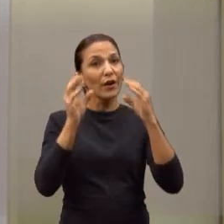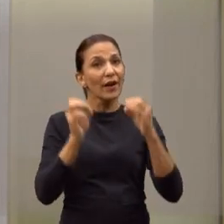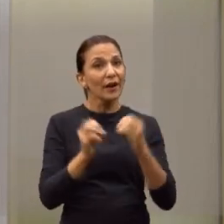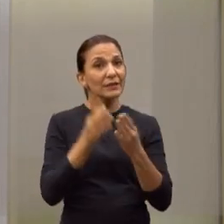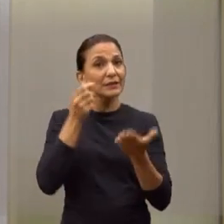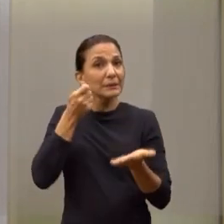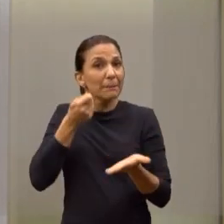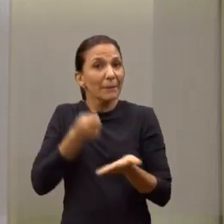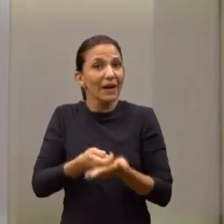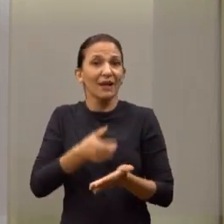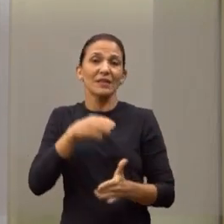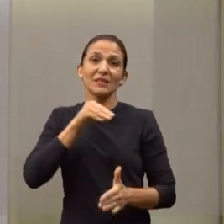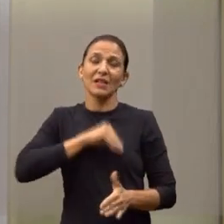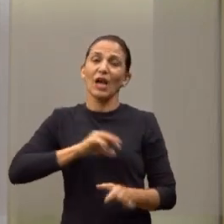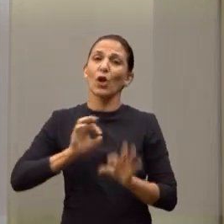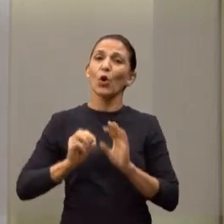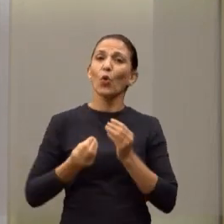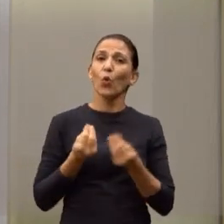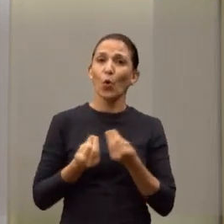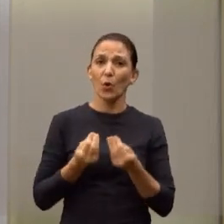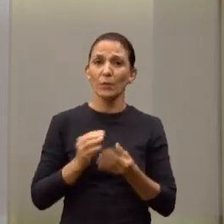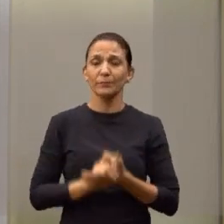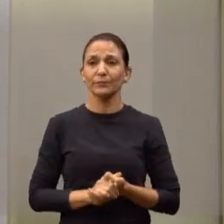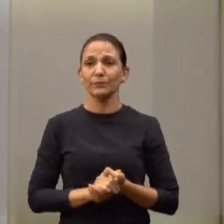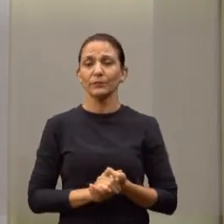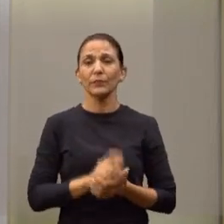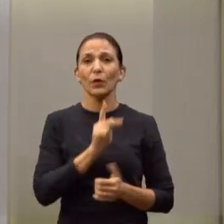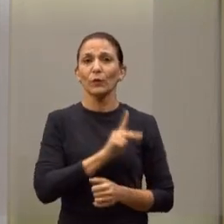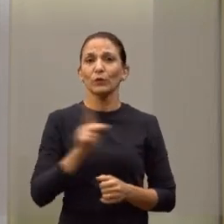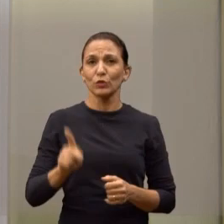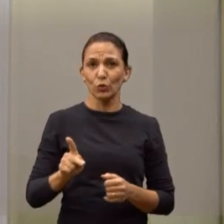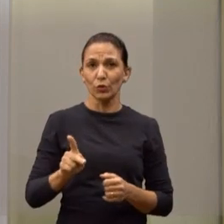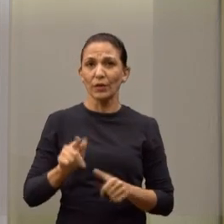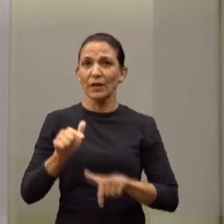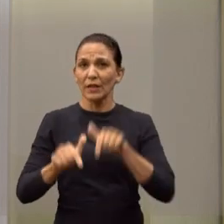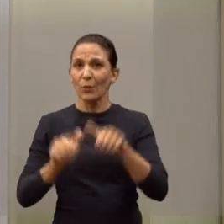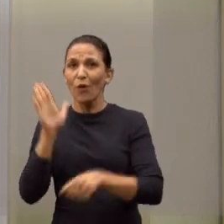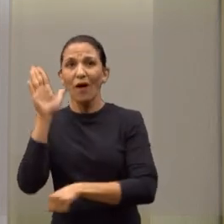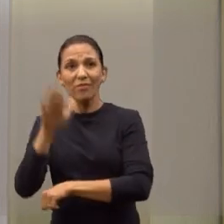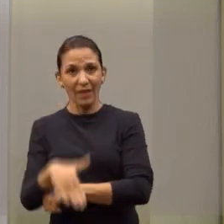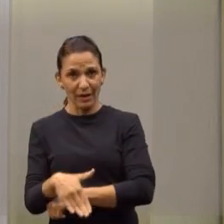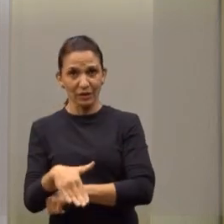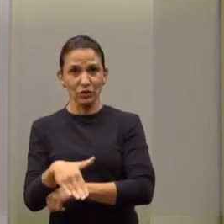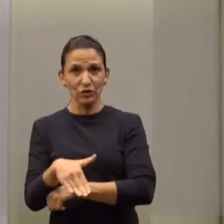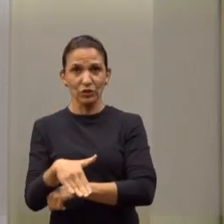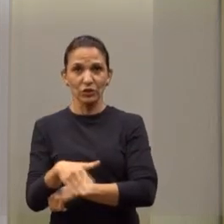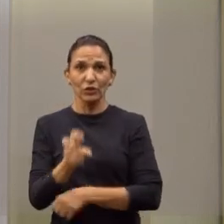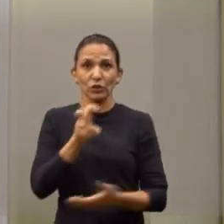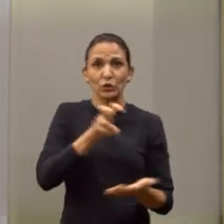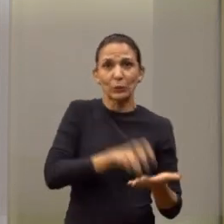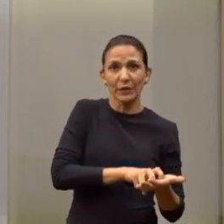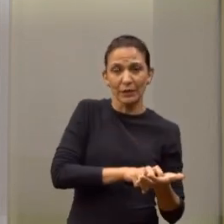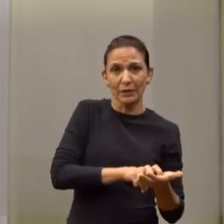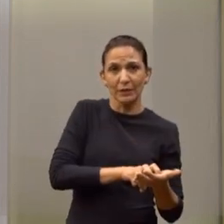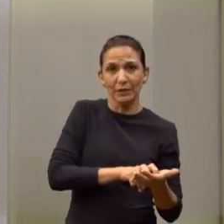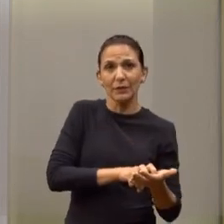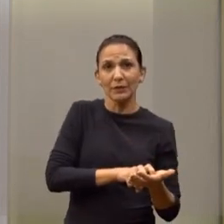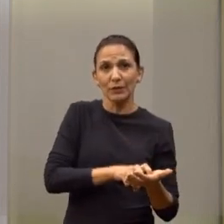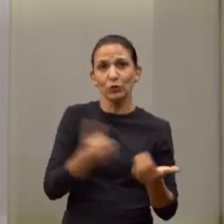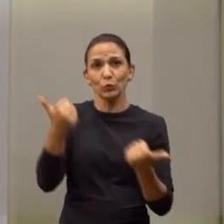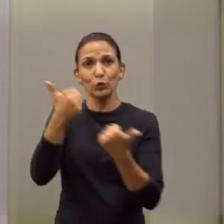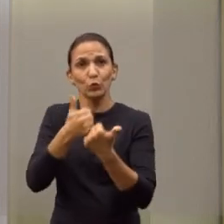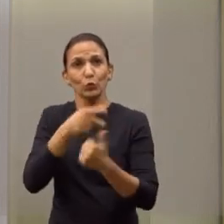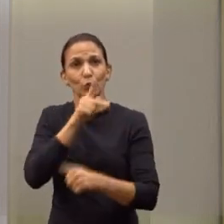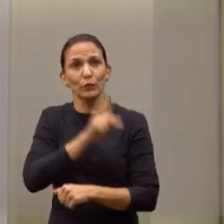porque o educador ficou lá o professor ficou lá cobriu a janela da tarde quem faltou enfim tipo